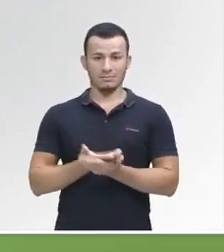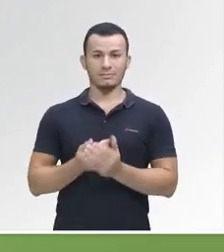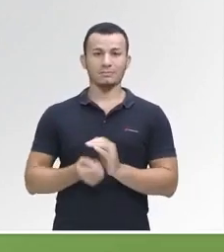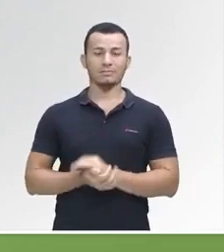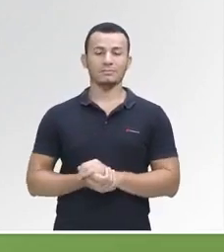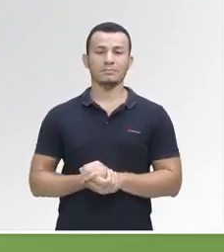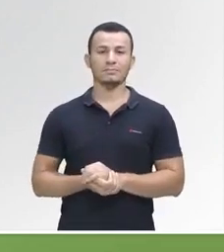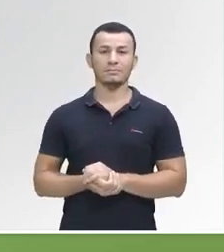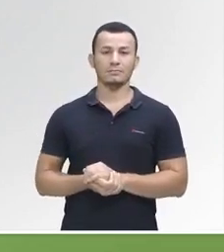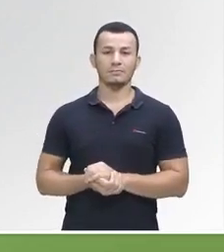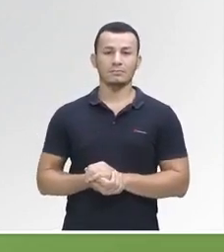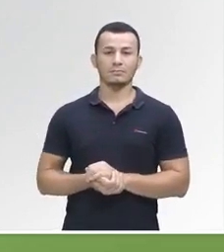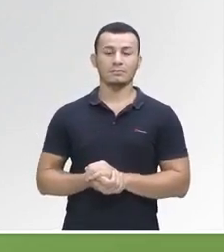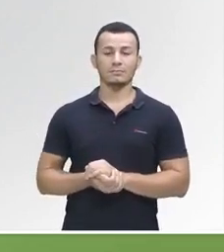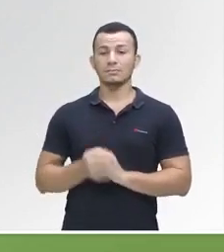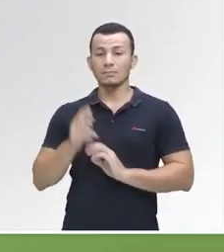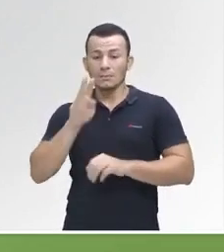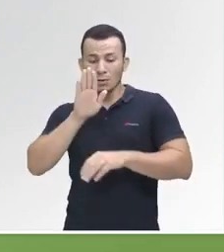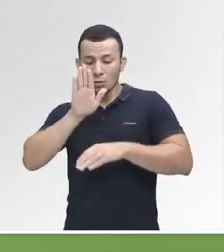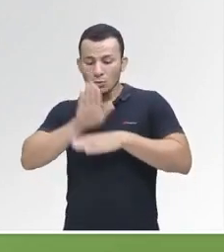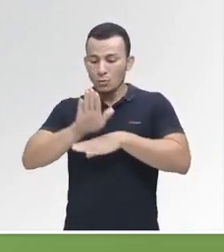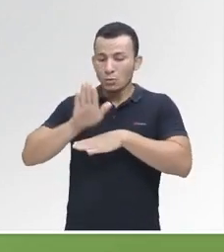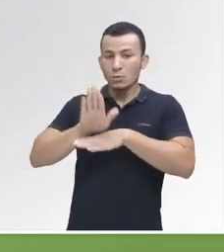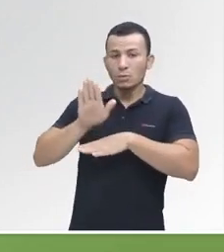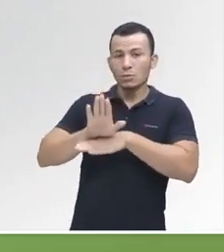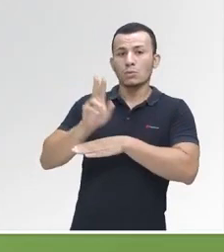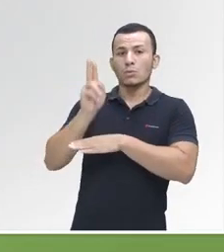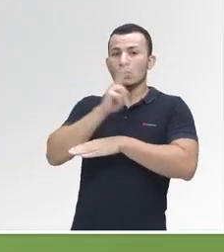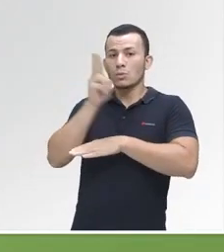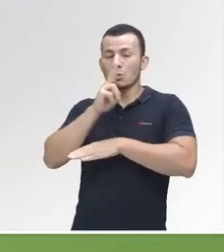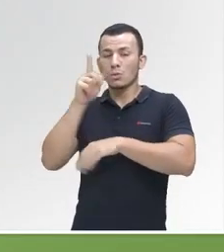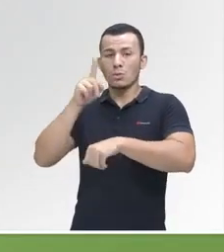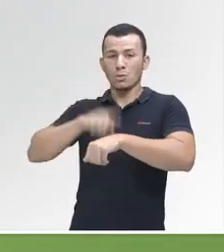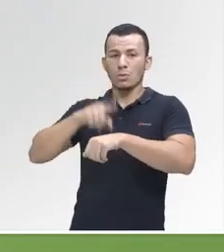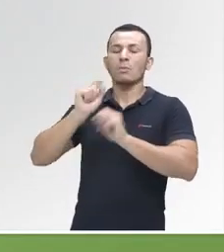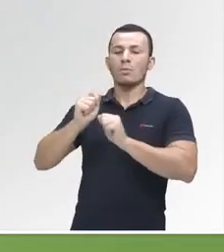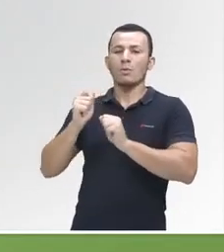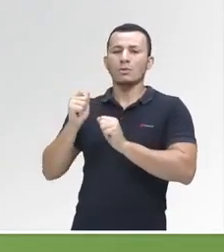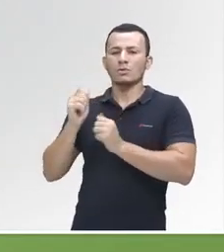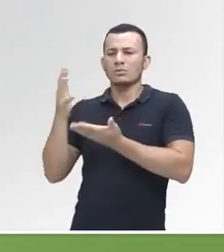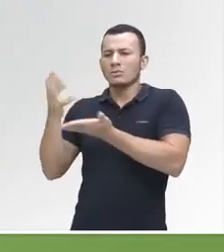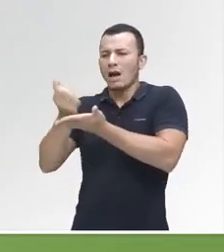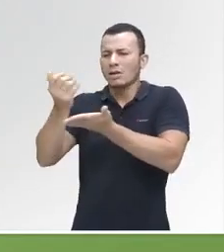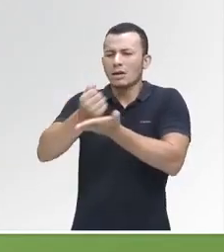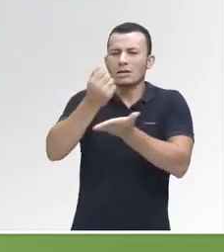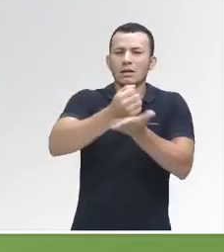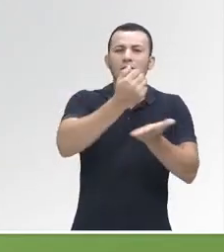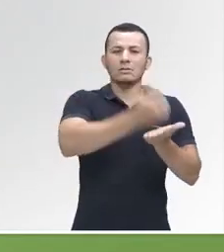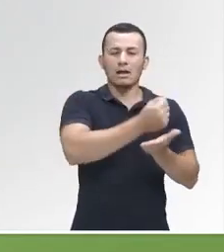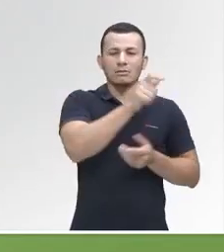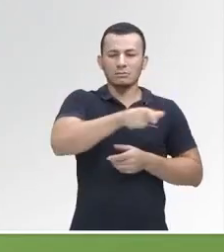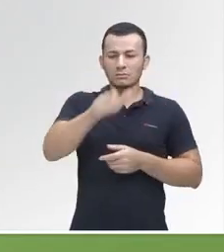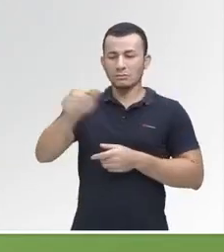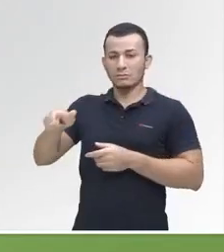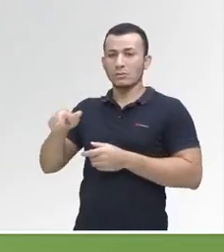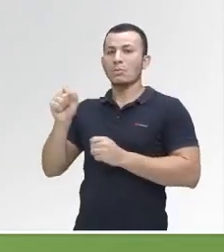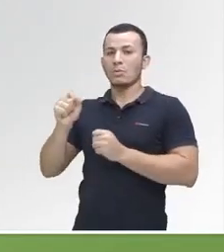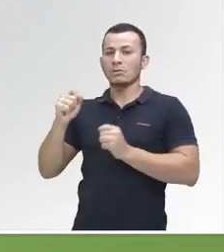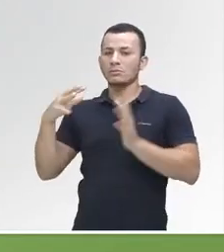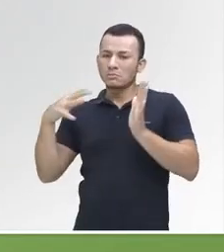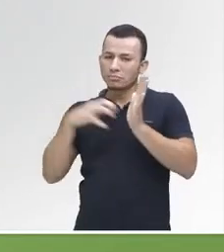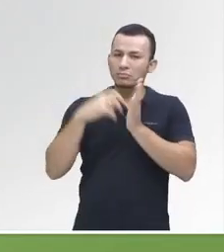Os primeiros socorros podem salvar muitas vidas. No caso de acidentes mais graves, o